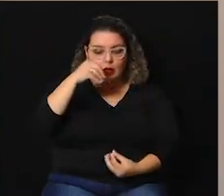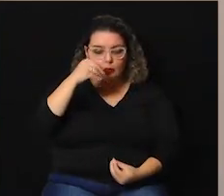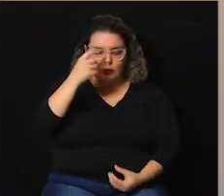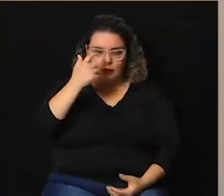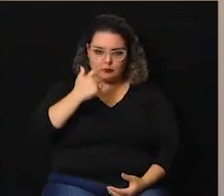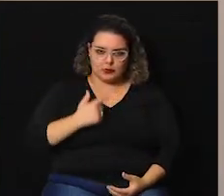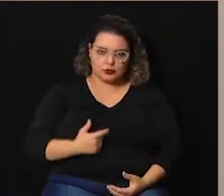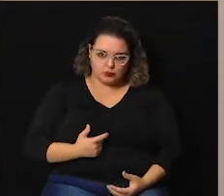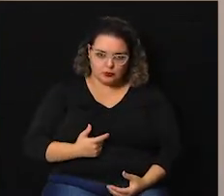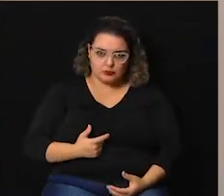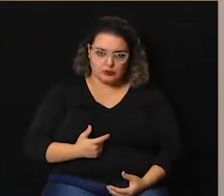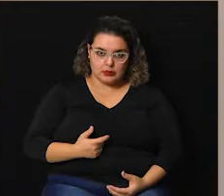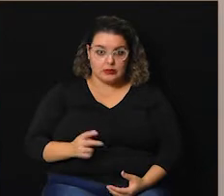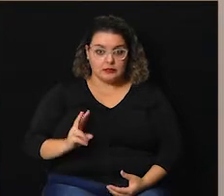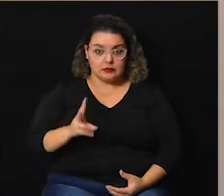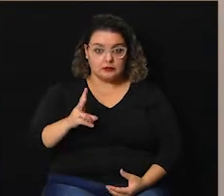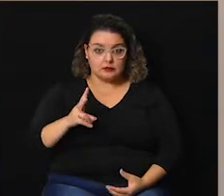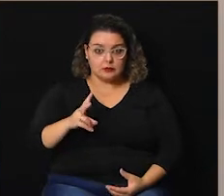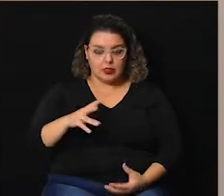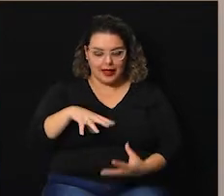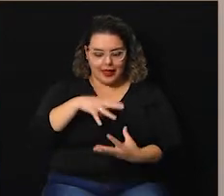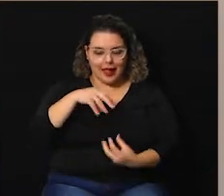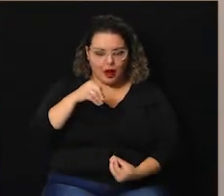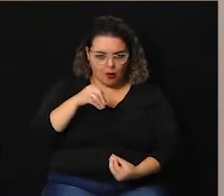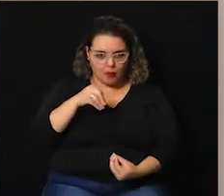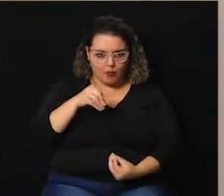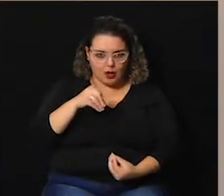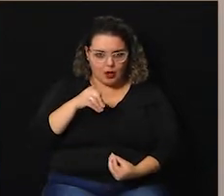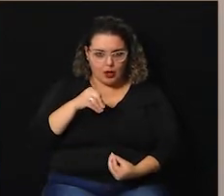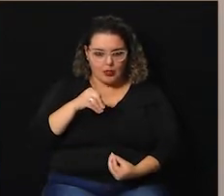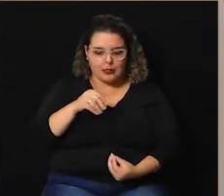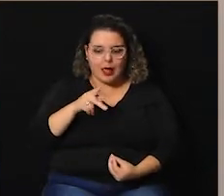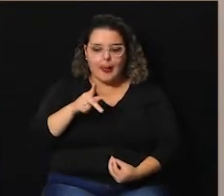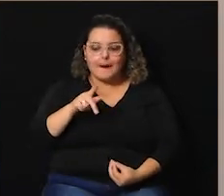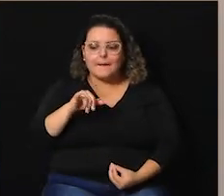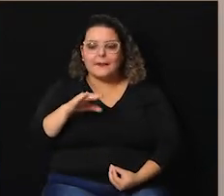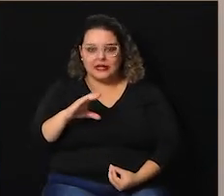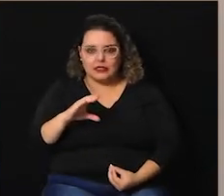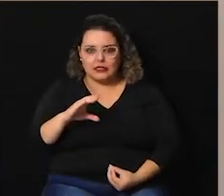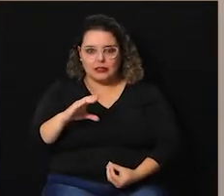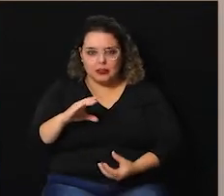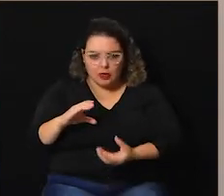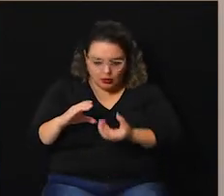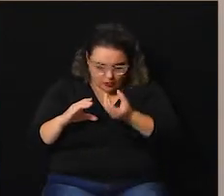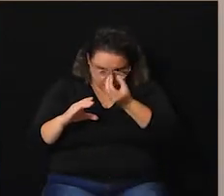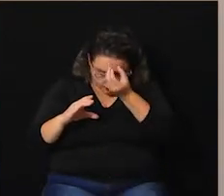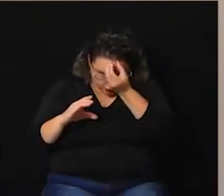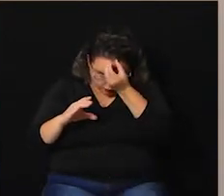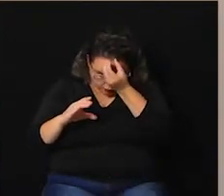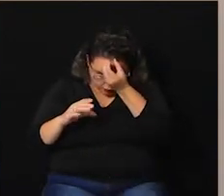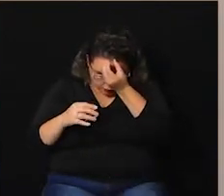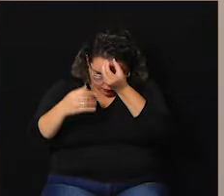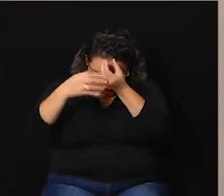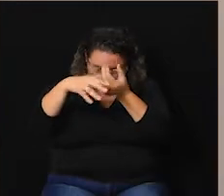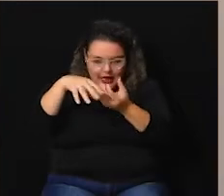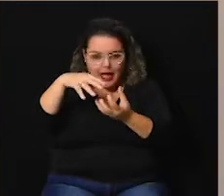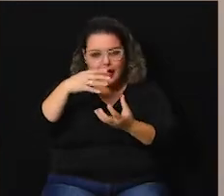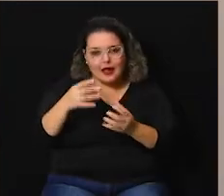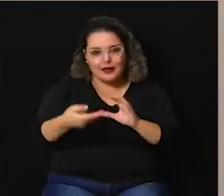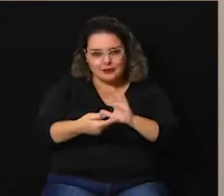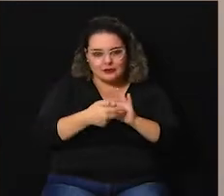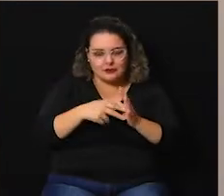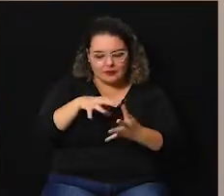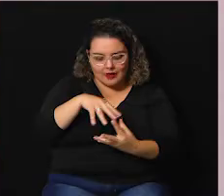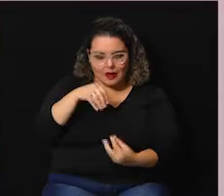vez que essa alma no sentido da psique, ela sofre, ela tem alguma agressão, o